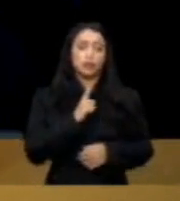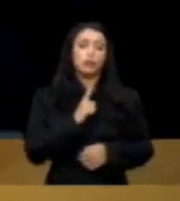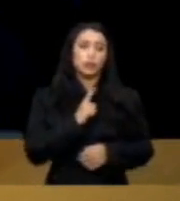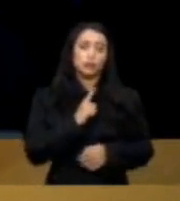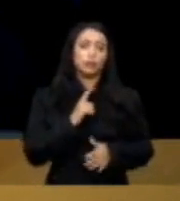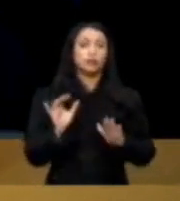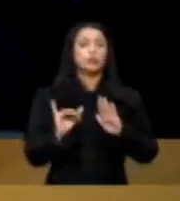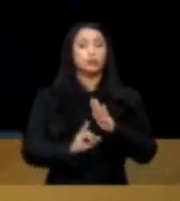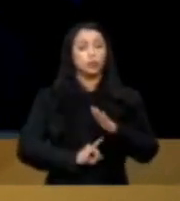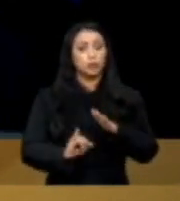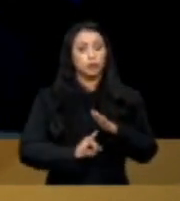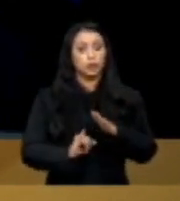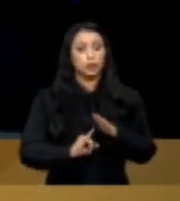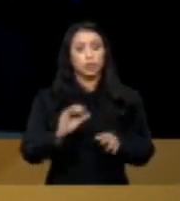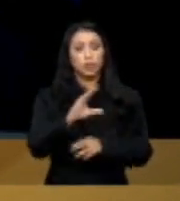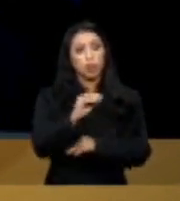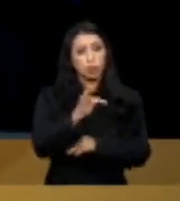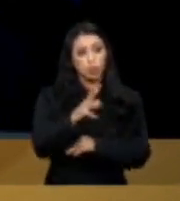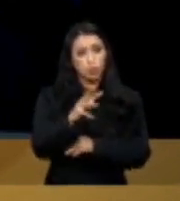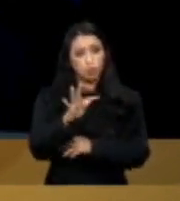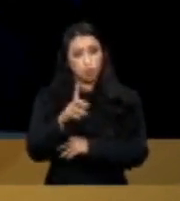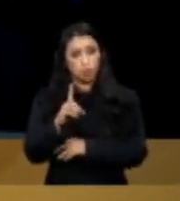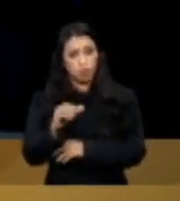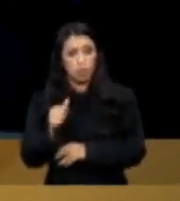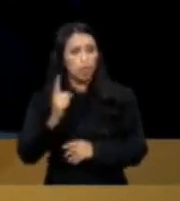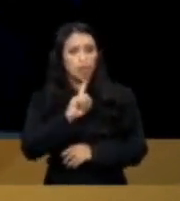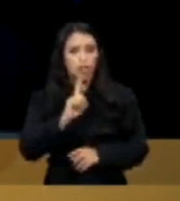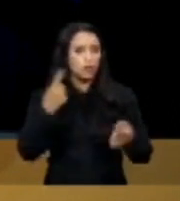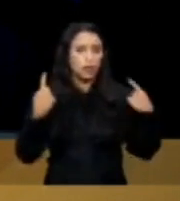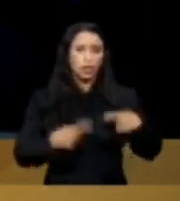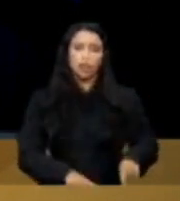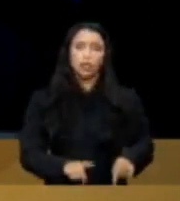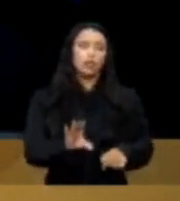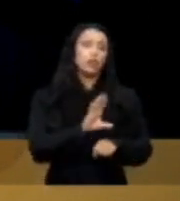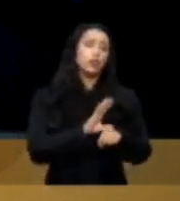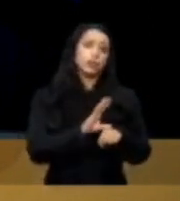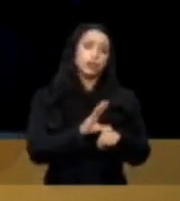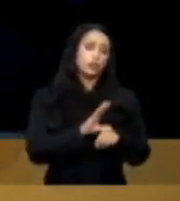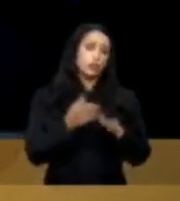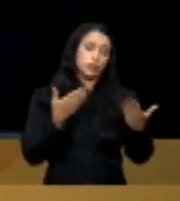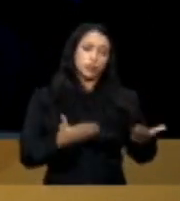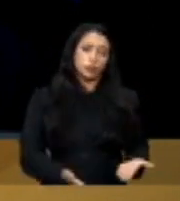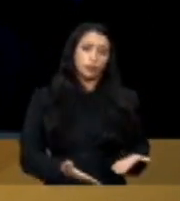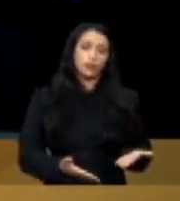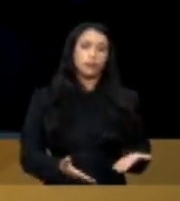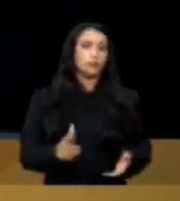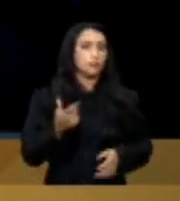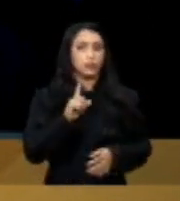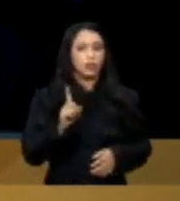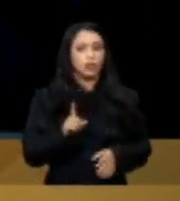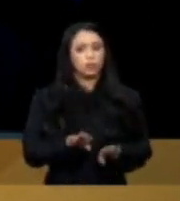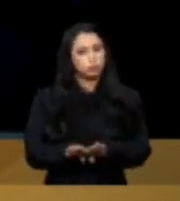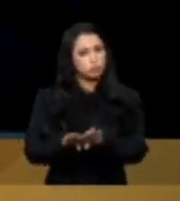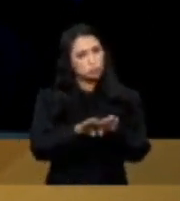o Instituto da cota de tela não viola os valores constitucionais invocados no recurso extraordinário. Ao contrário, harmoniza-se com a